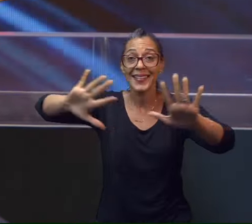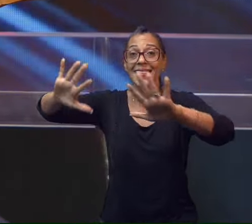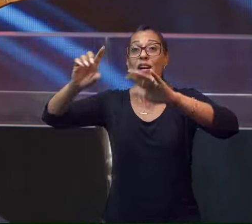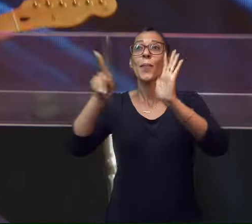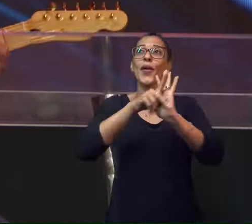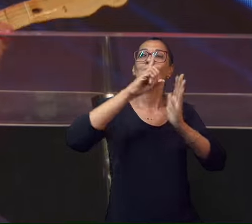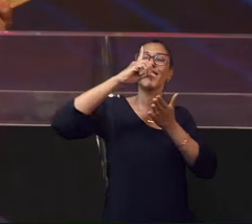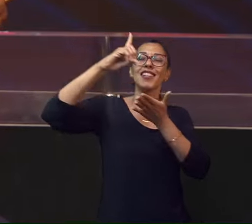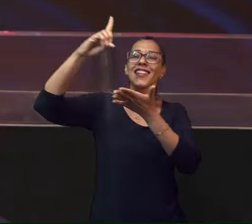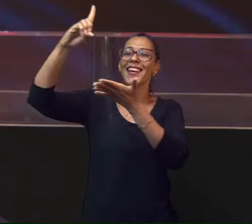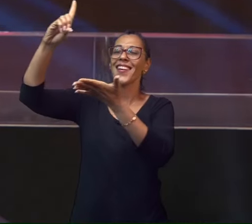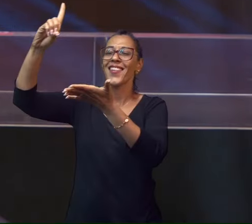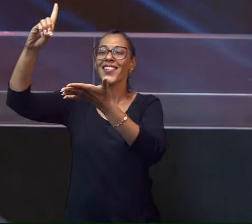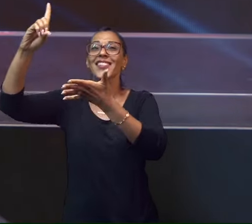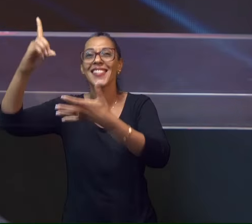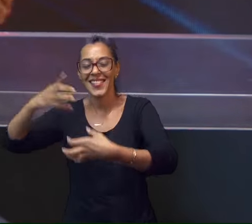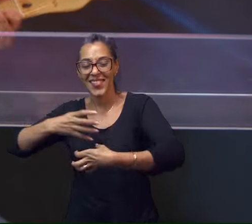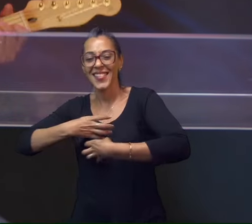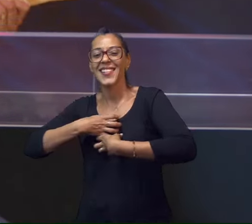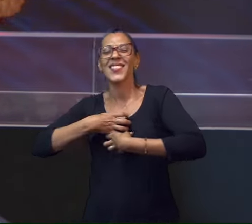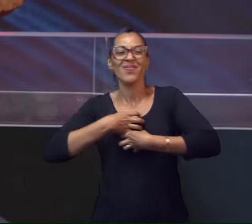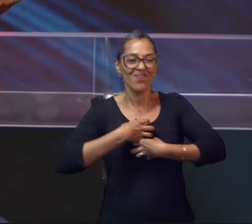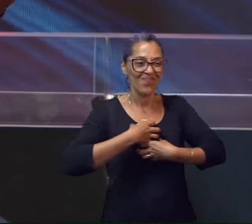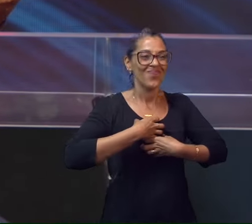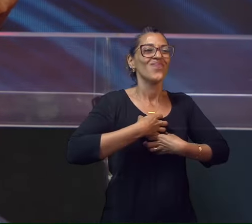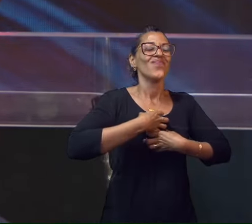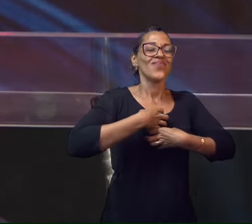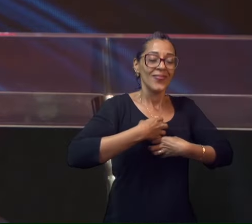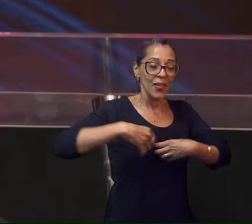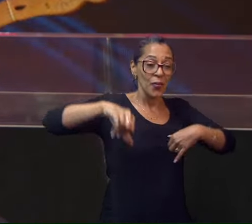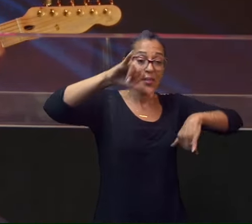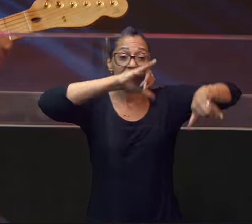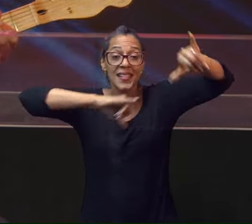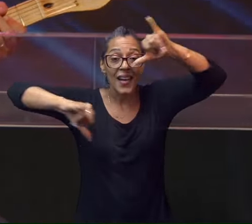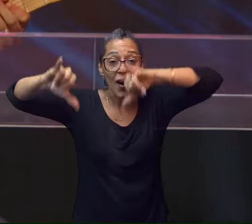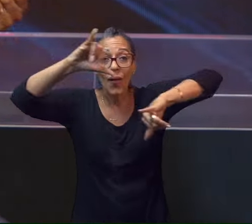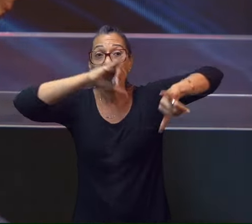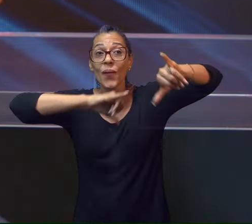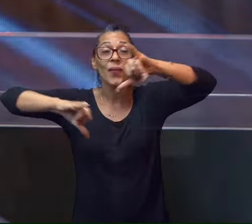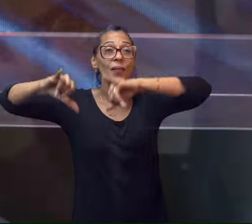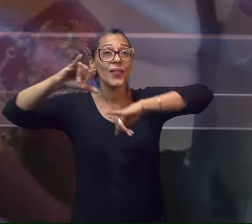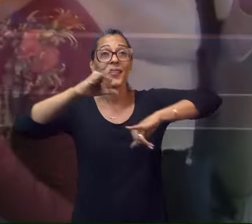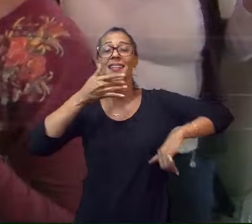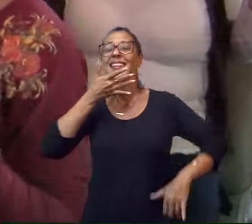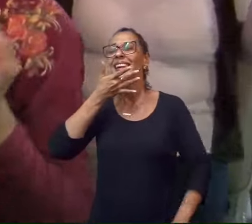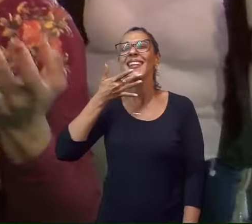é a unção de Deus está neste lugar